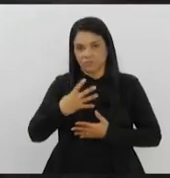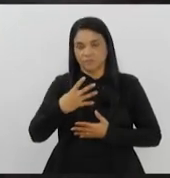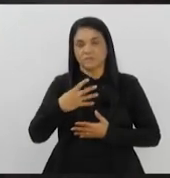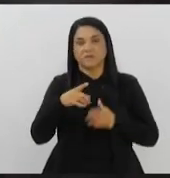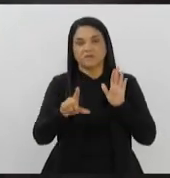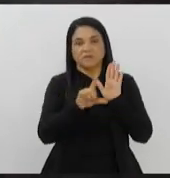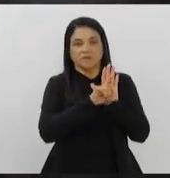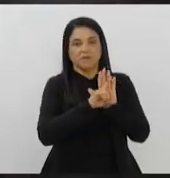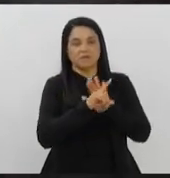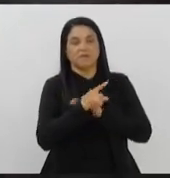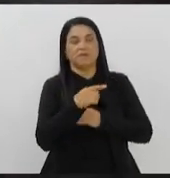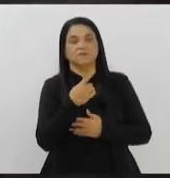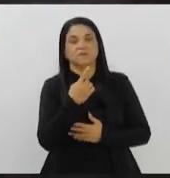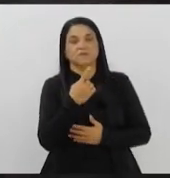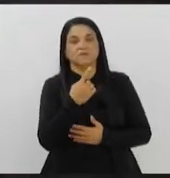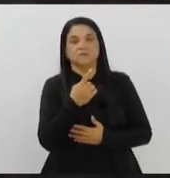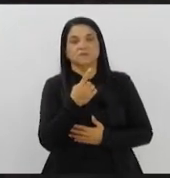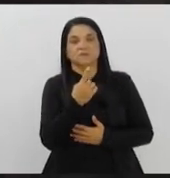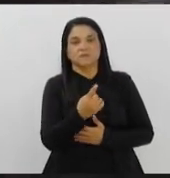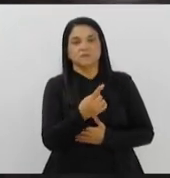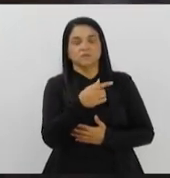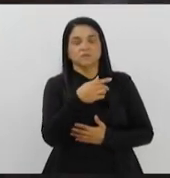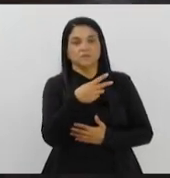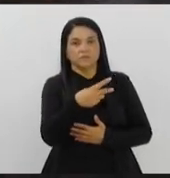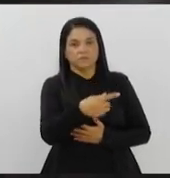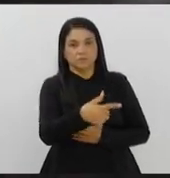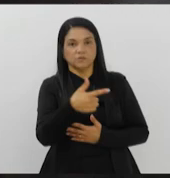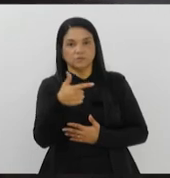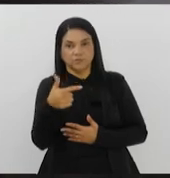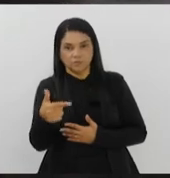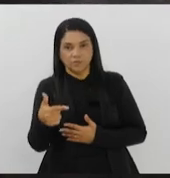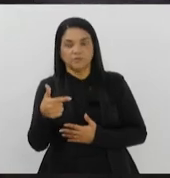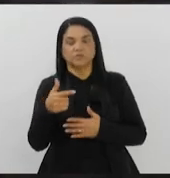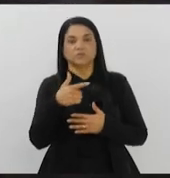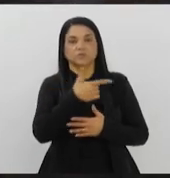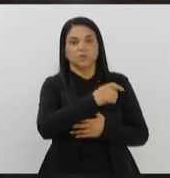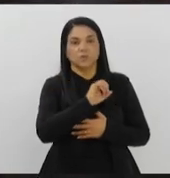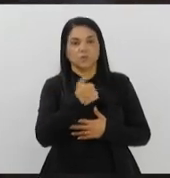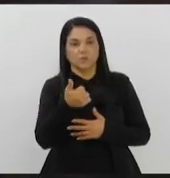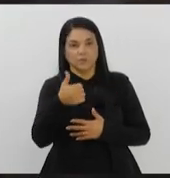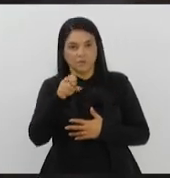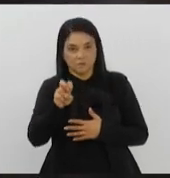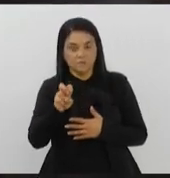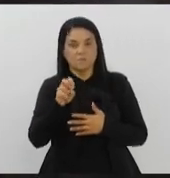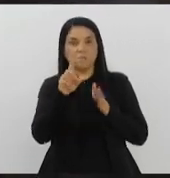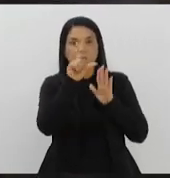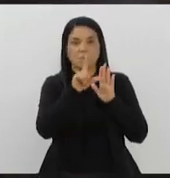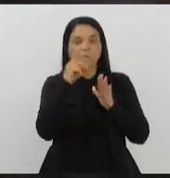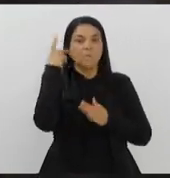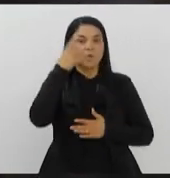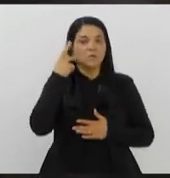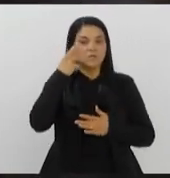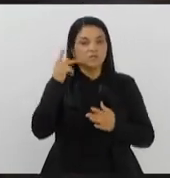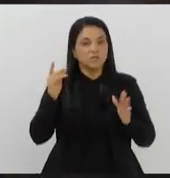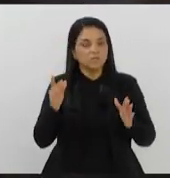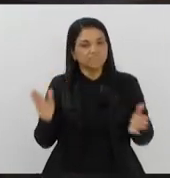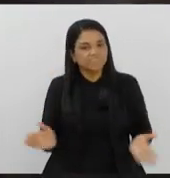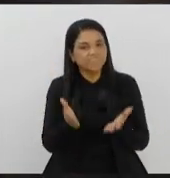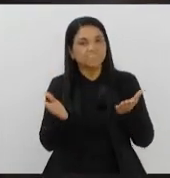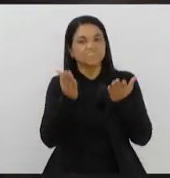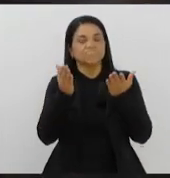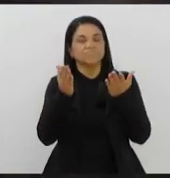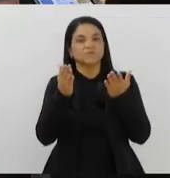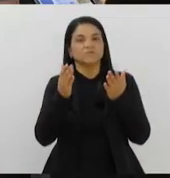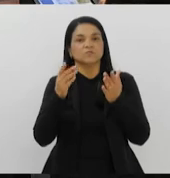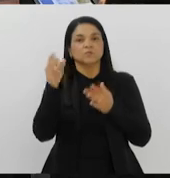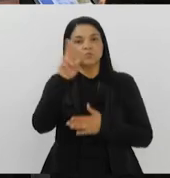7.122, de 3 de dezembro de 2015, que institui a política estadual de incentivo ao uso da energia solar. Em